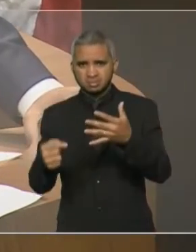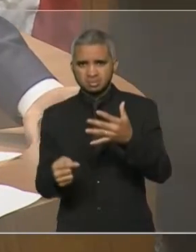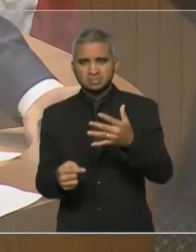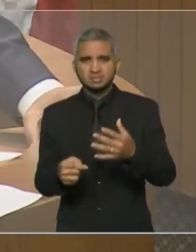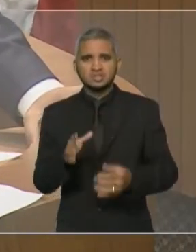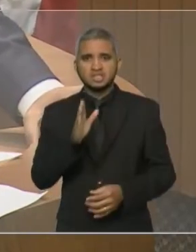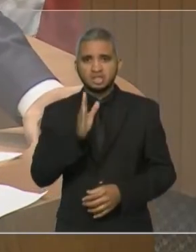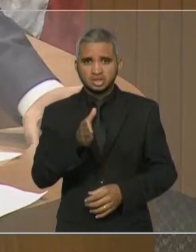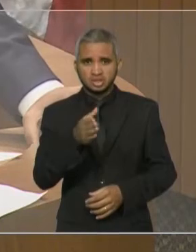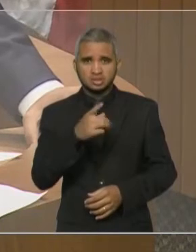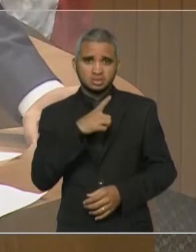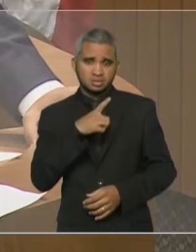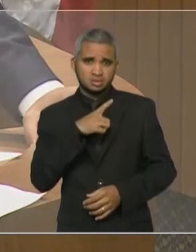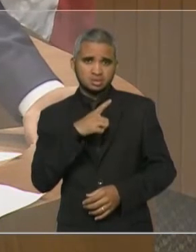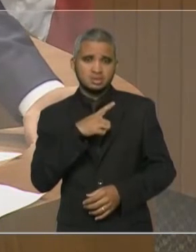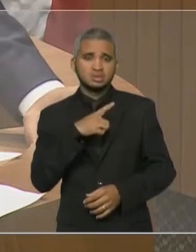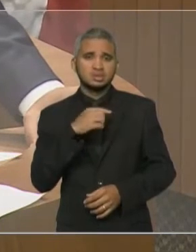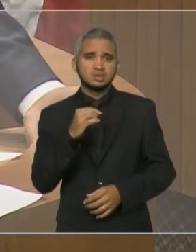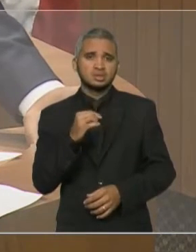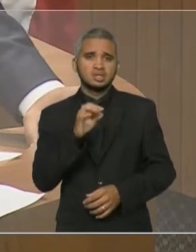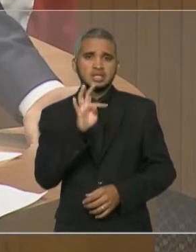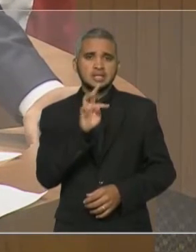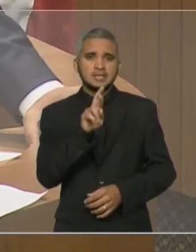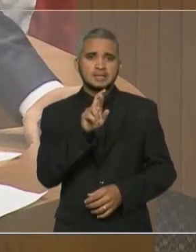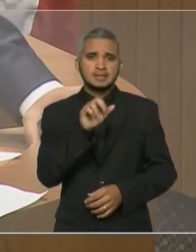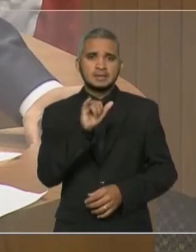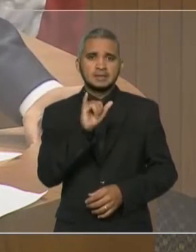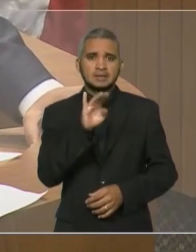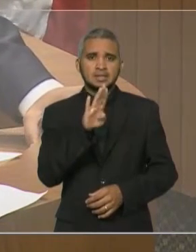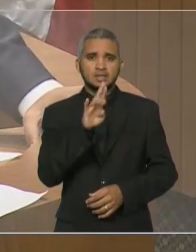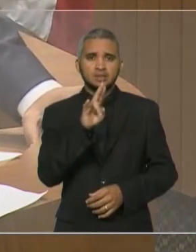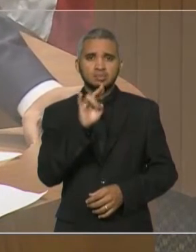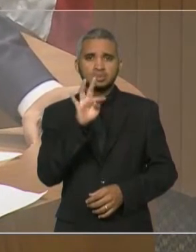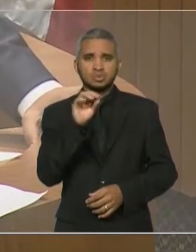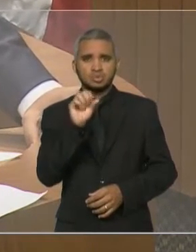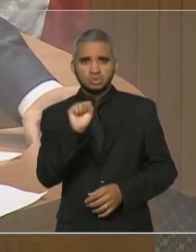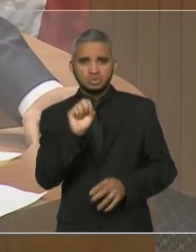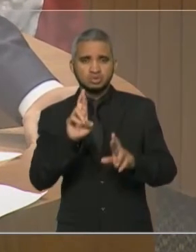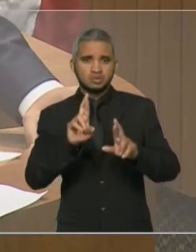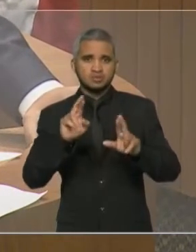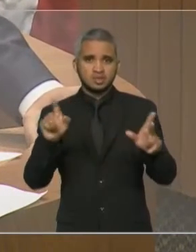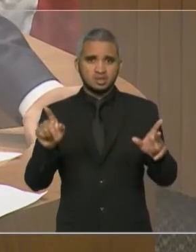uma tributação diferenciada. O ICMS já é menor.